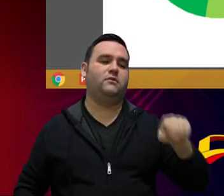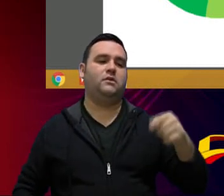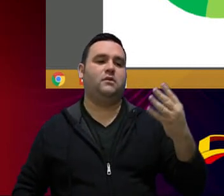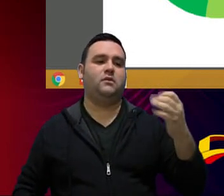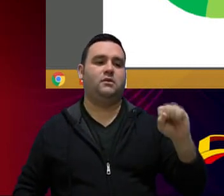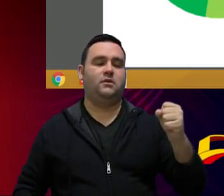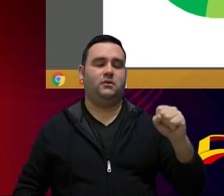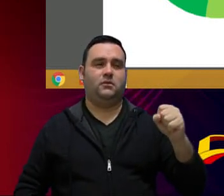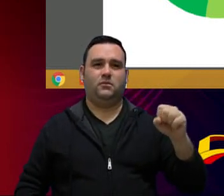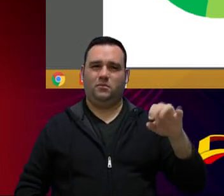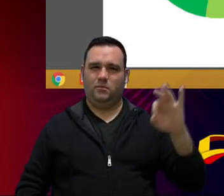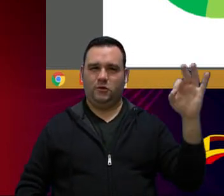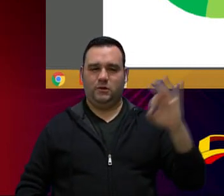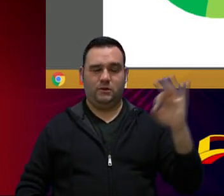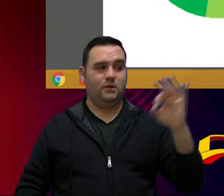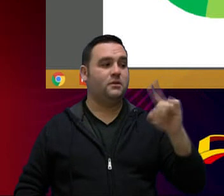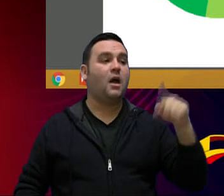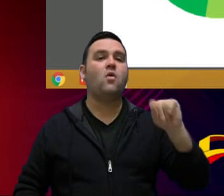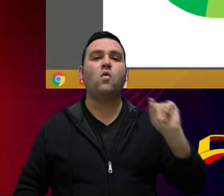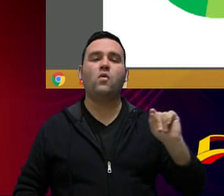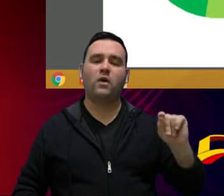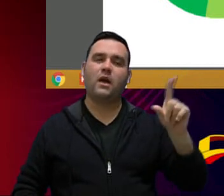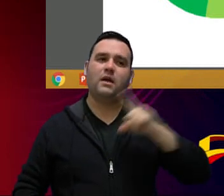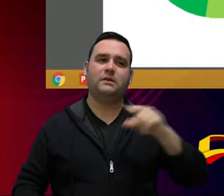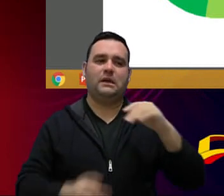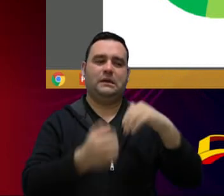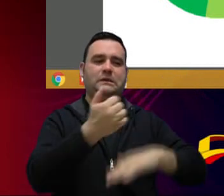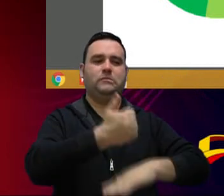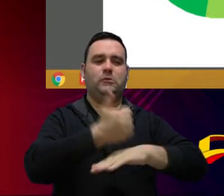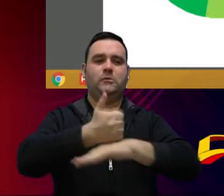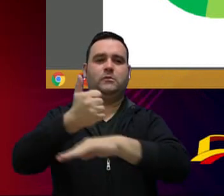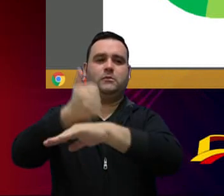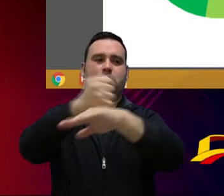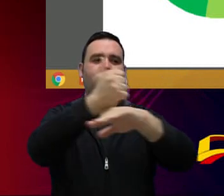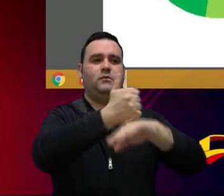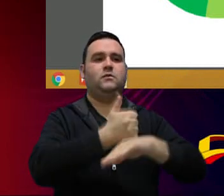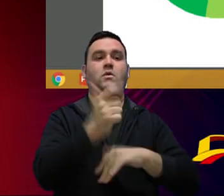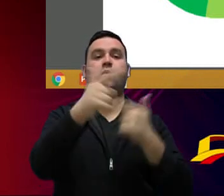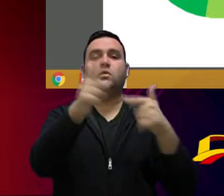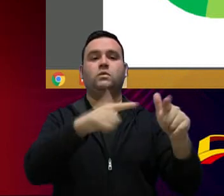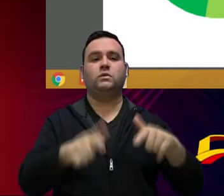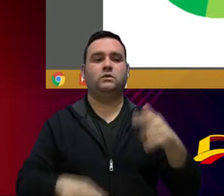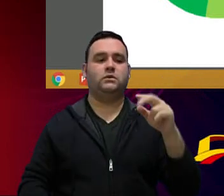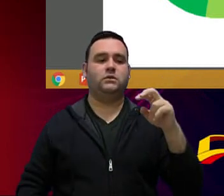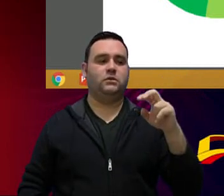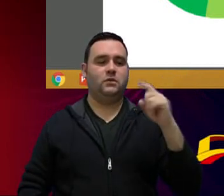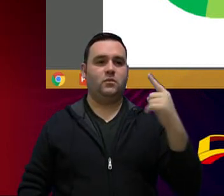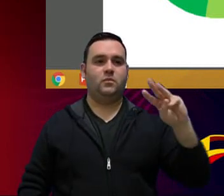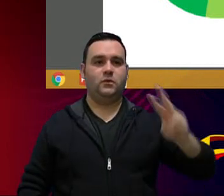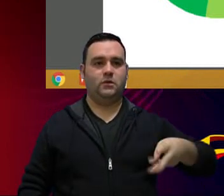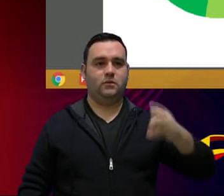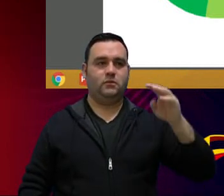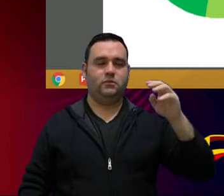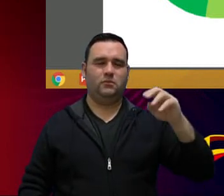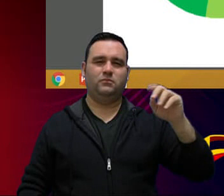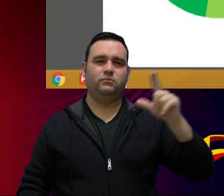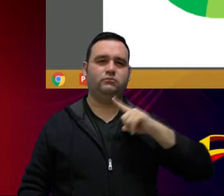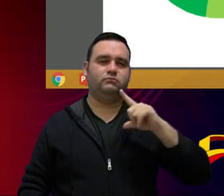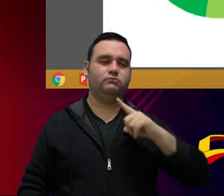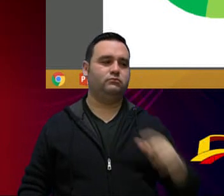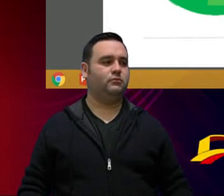7,49 por cento são todas as outras secretarias com um milhão 75 milhões seiscentos e oitenta e nove